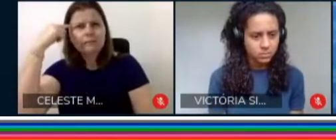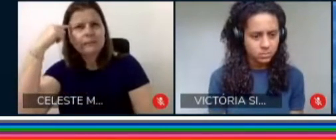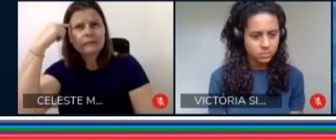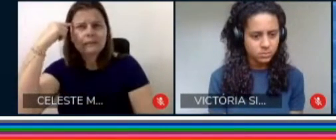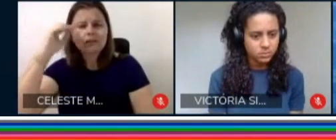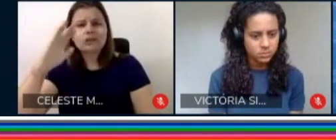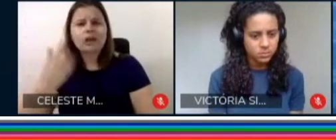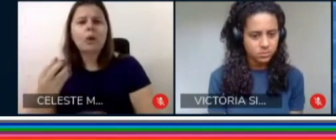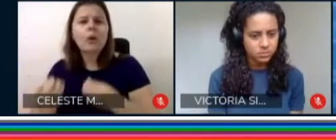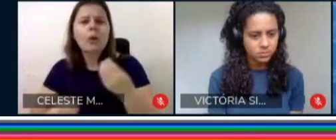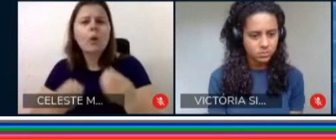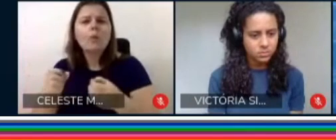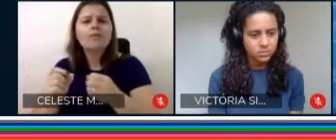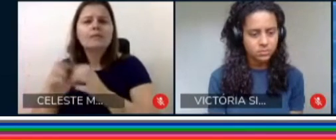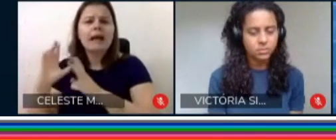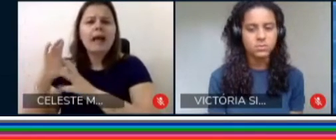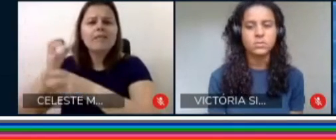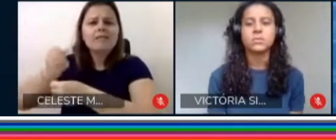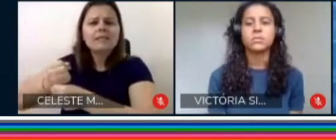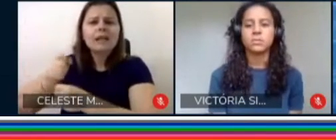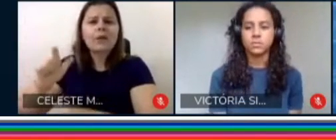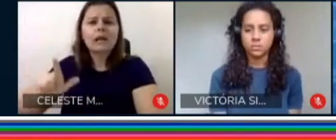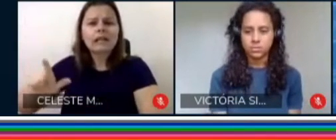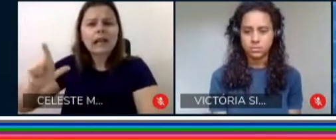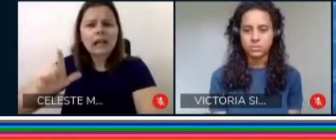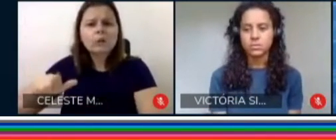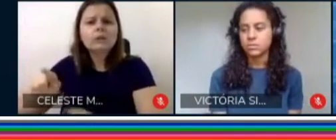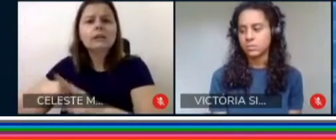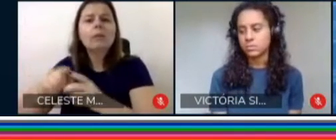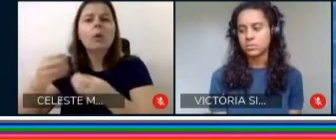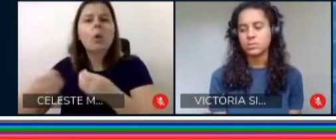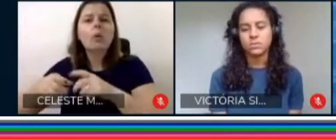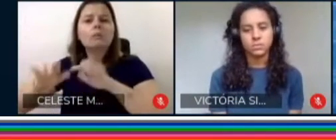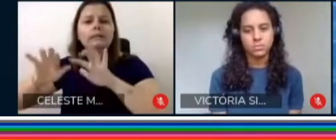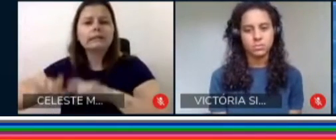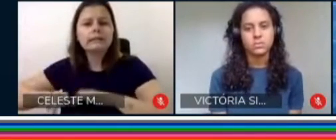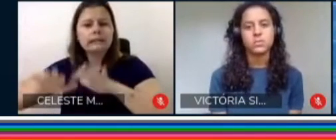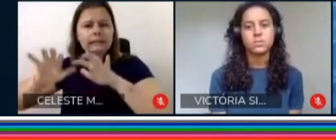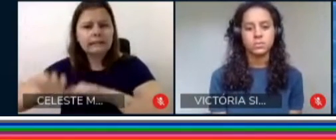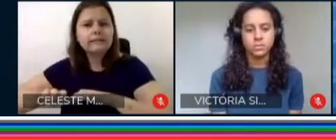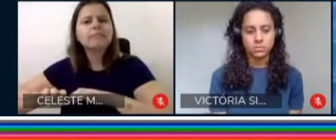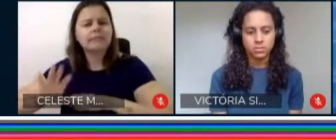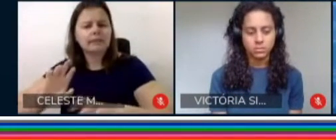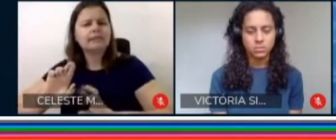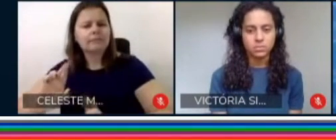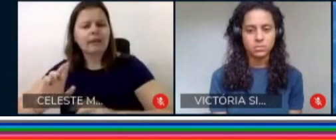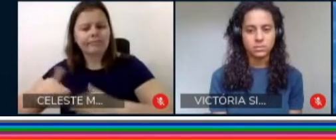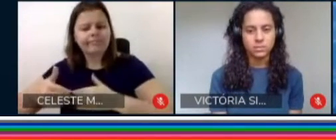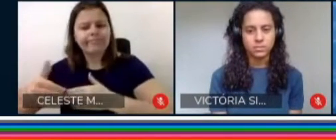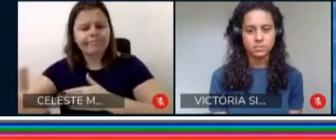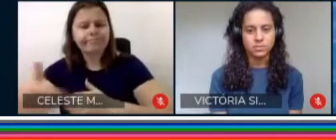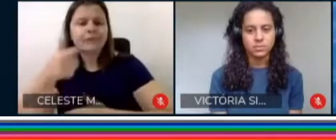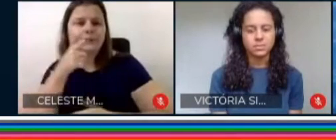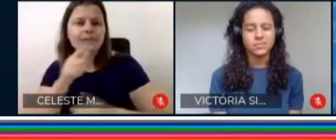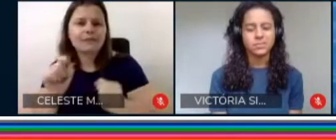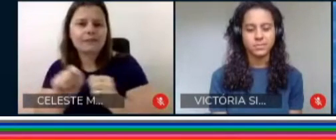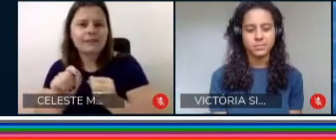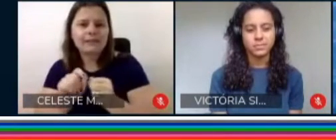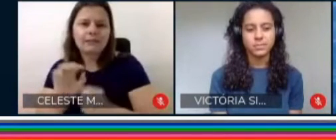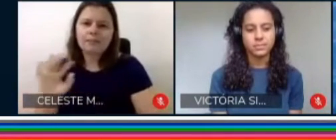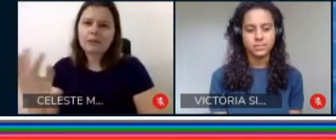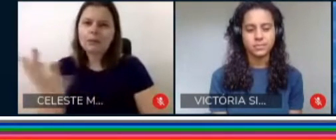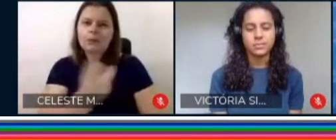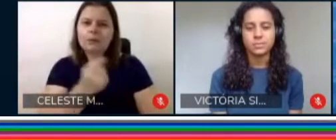sobre revisão de literatura e sobre escrita, sim, tá? Espero que a gente consiga dar conta disso logo, para todo mundo